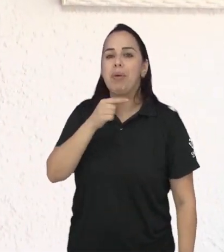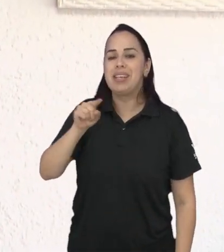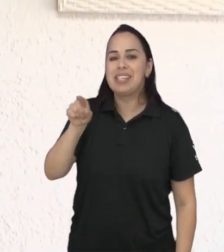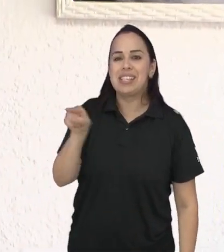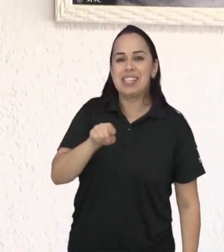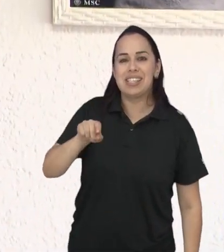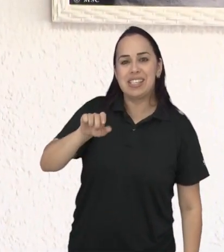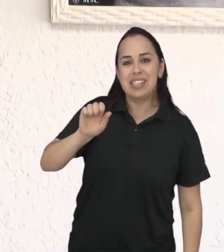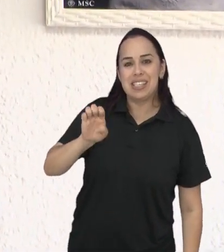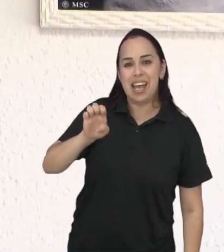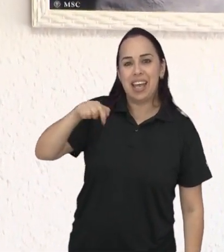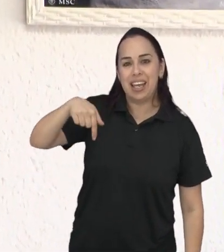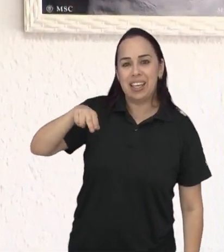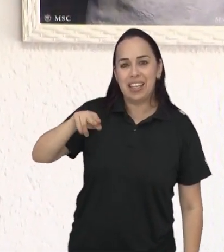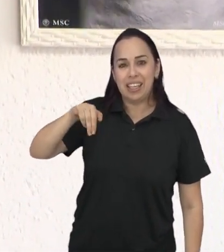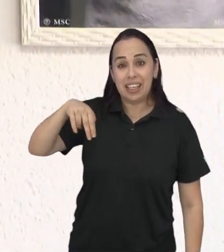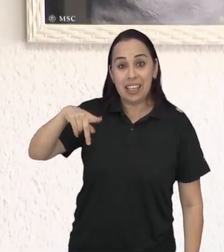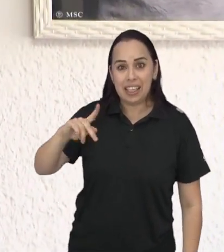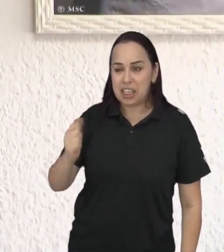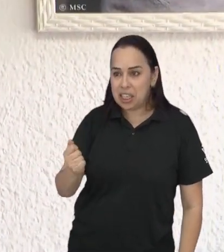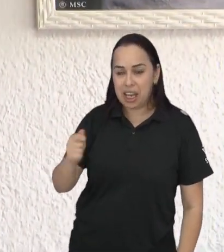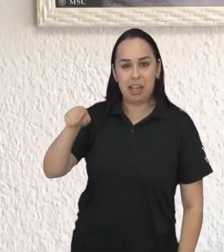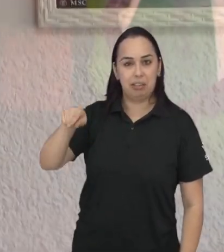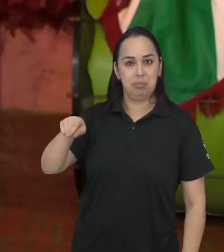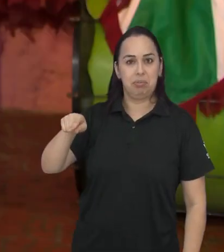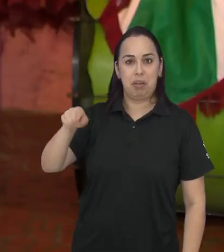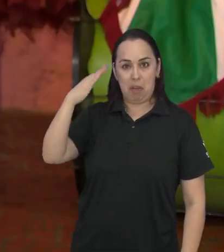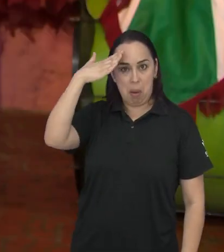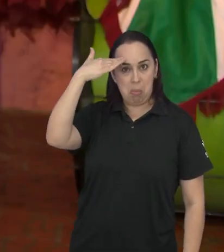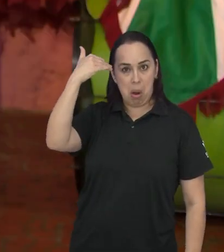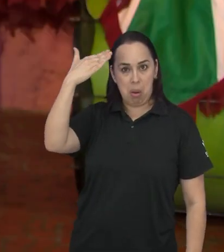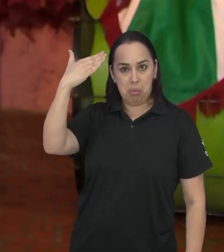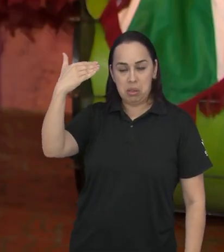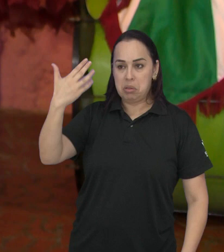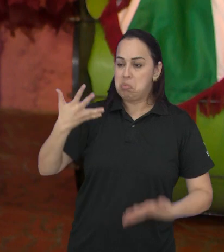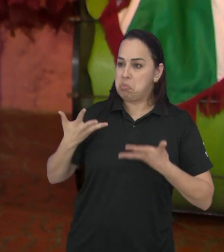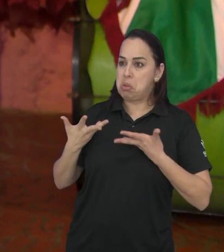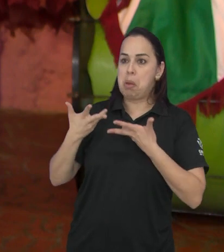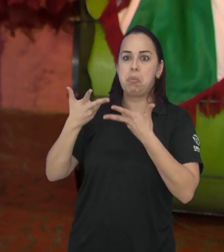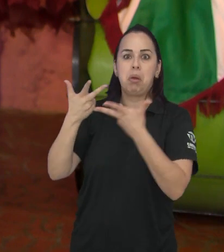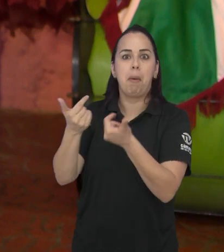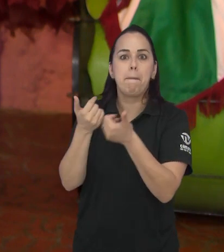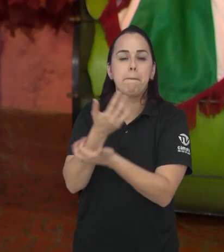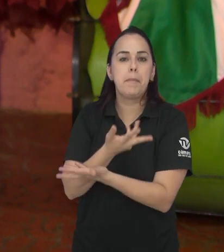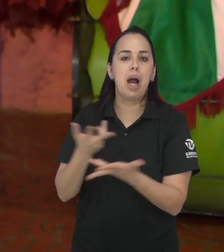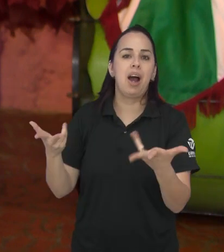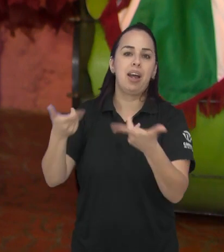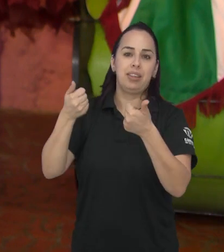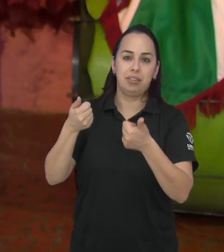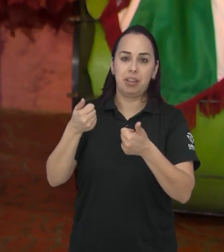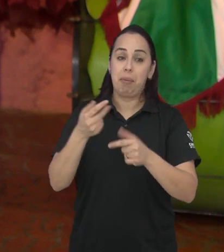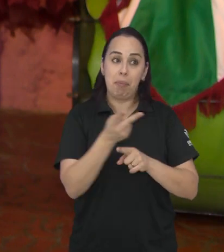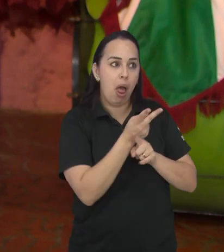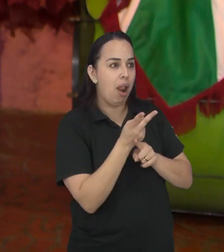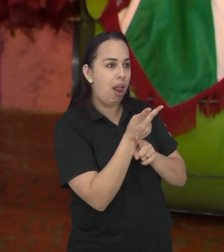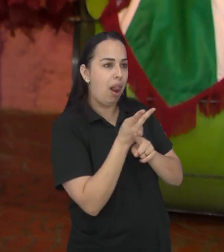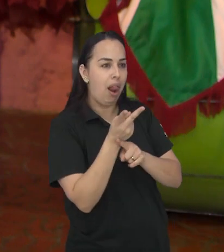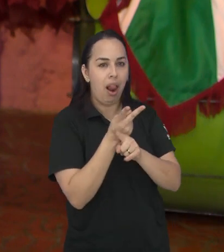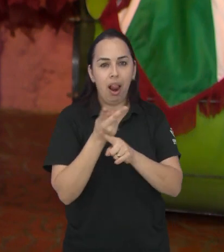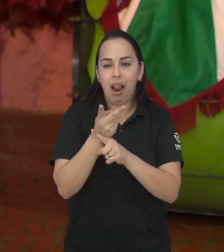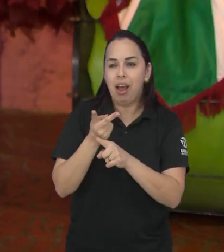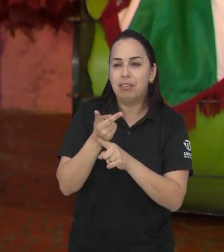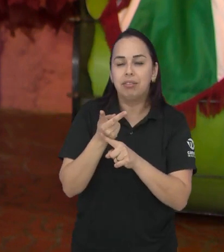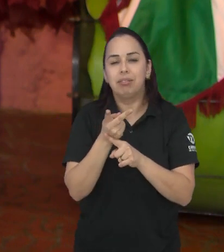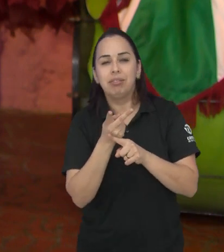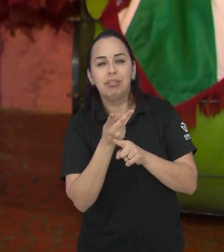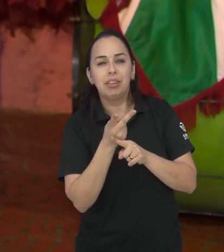chamado Zequinha de Oliveira, seu Eliazer de Oliveira, o Zequinha, popular Zequinha. E fui muito bem recebido. Na verdade, eu procurei,